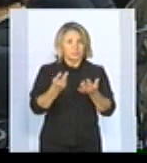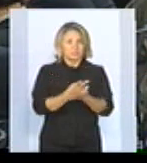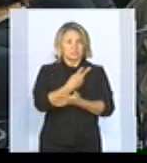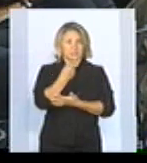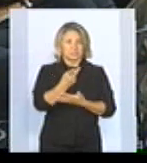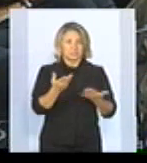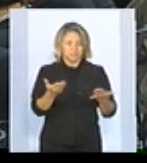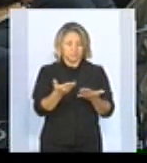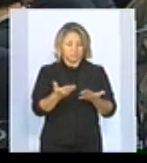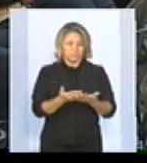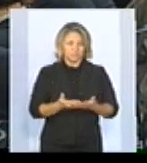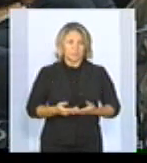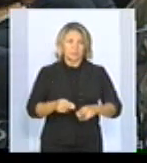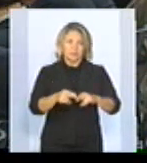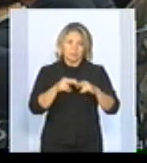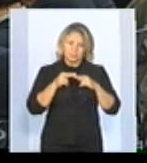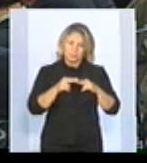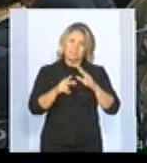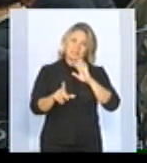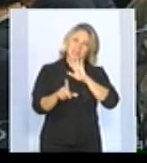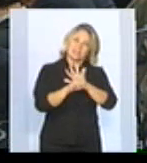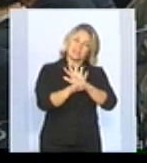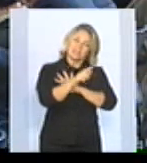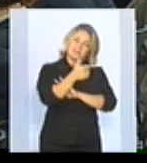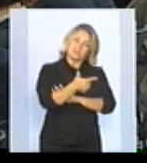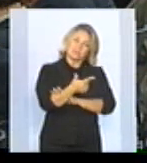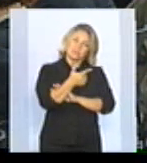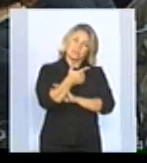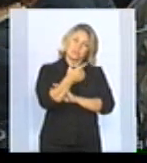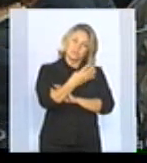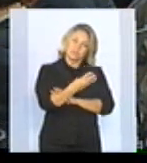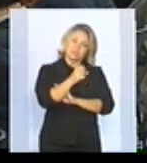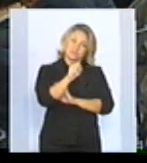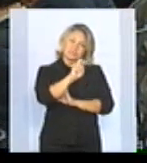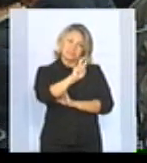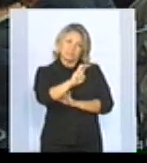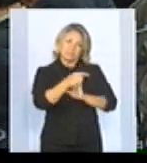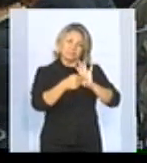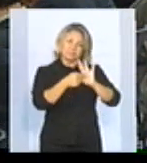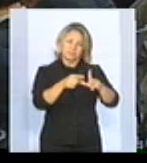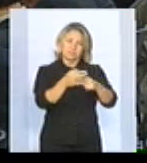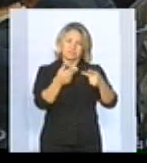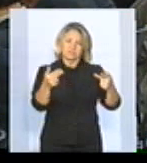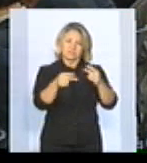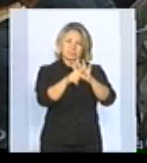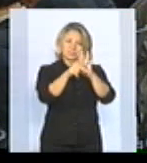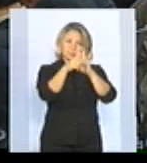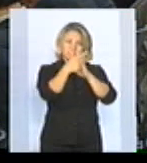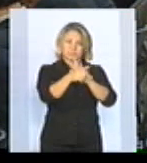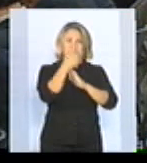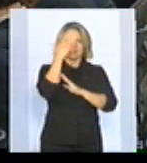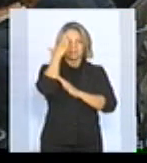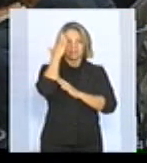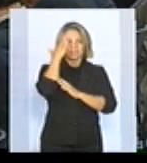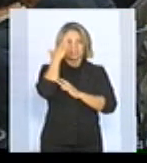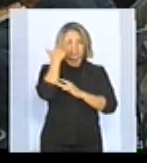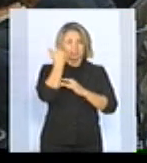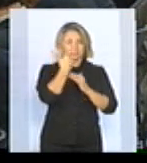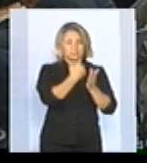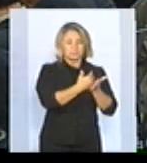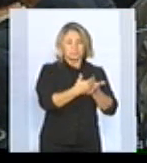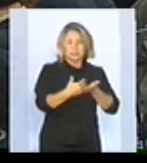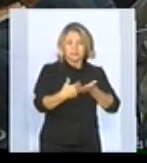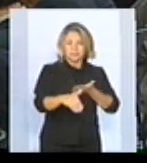atribuídas. As atribuições da Lei 12.485 são desdobramentos do marco legal já estabelecido na medida provisória que criou a